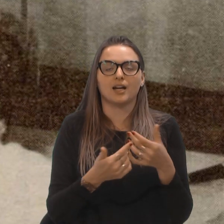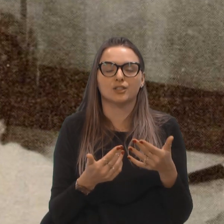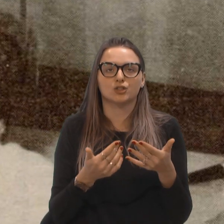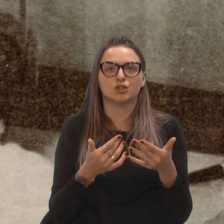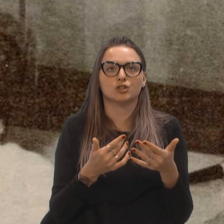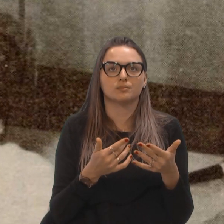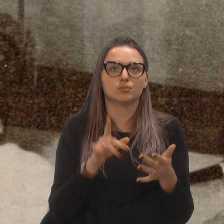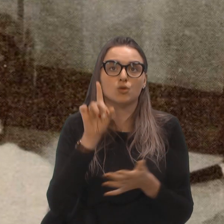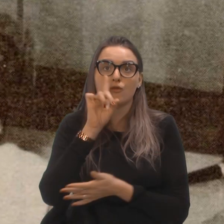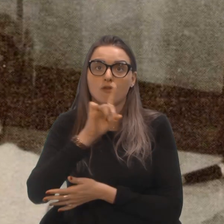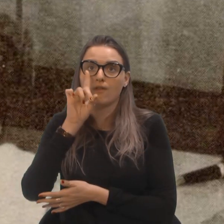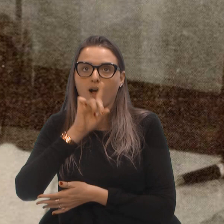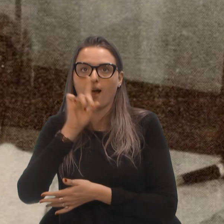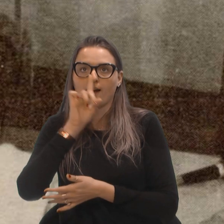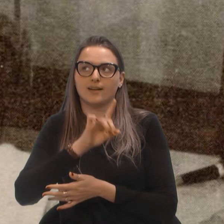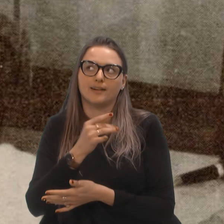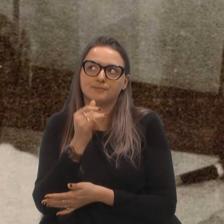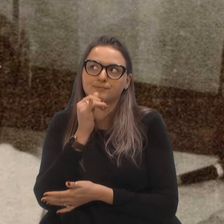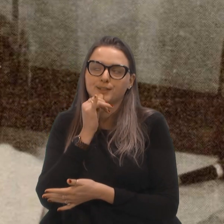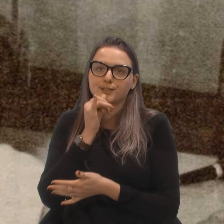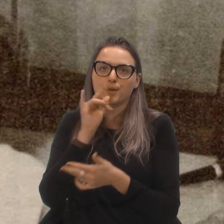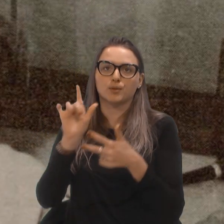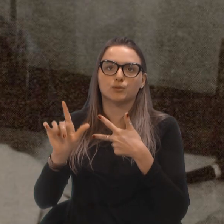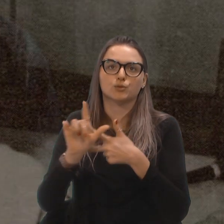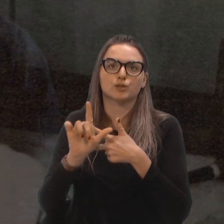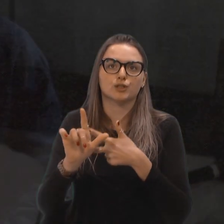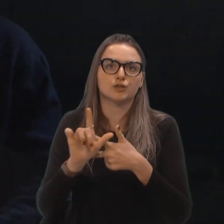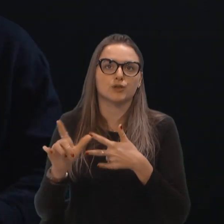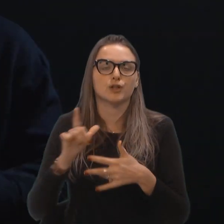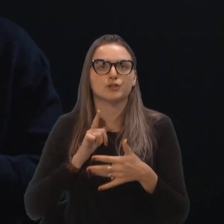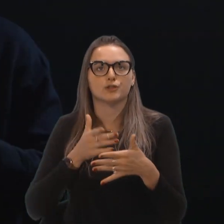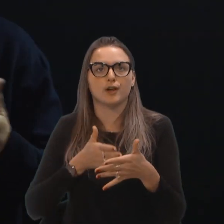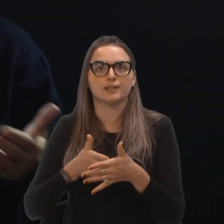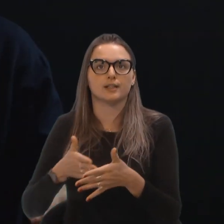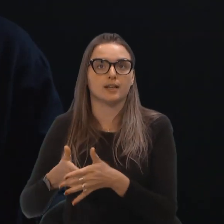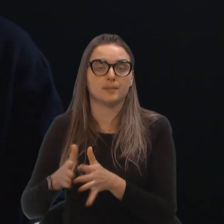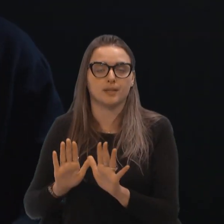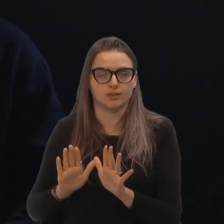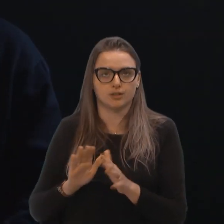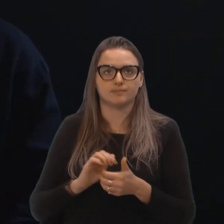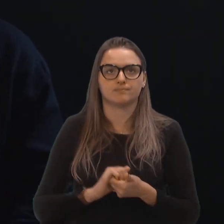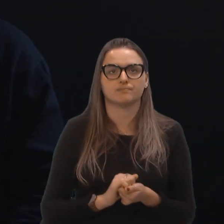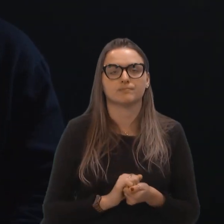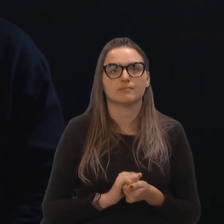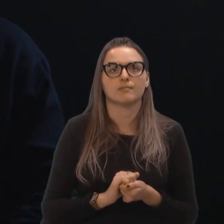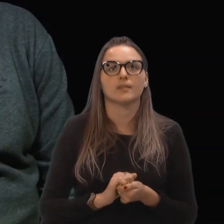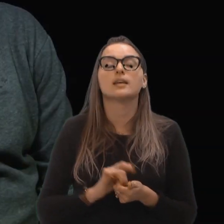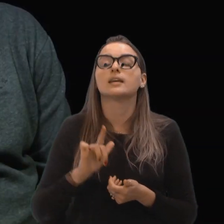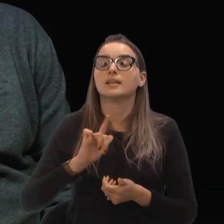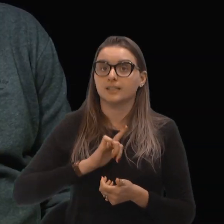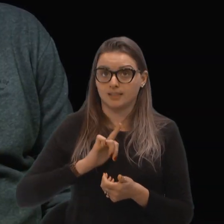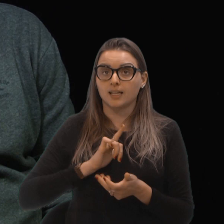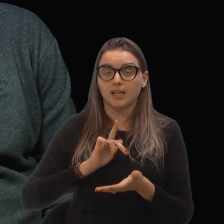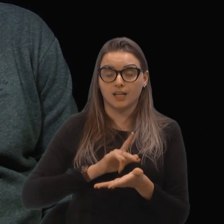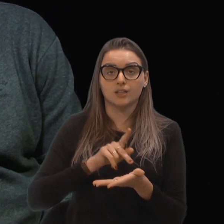município, por alguma falha do legislativo, viesse a enfrentar alguma dificuldade ou coisa parecida.